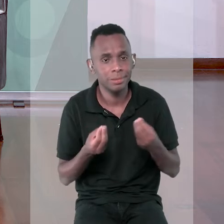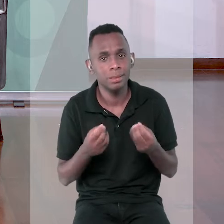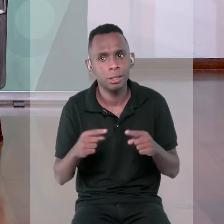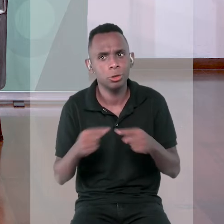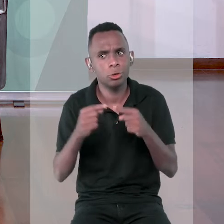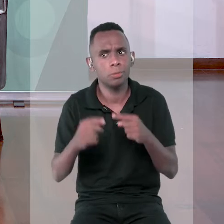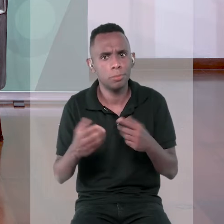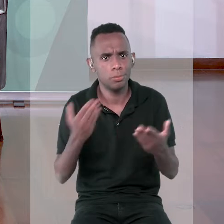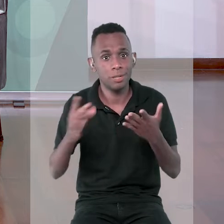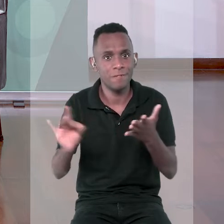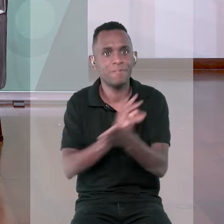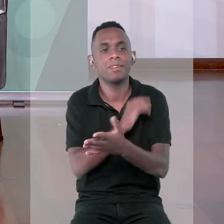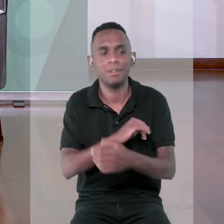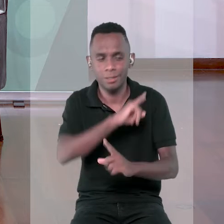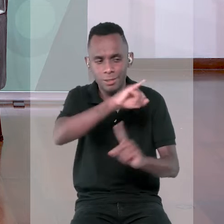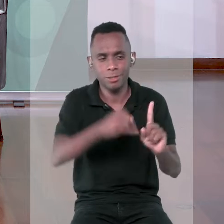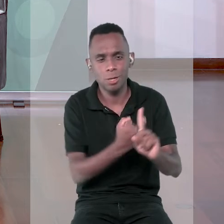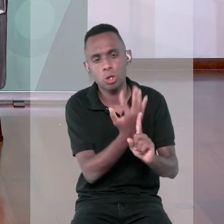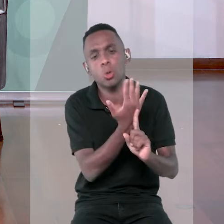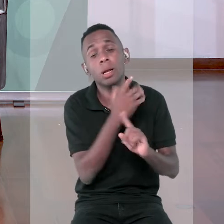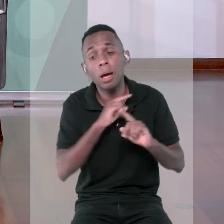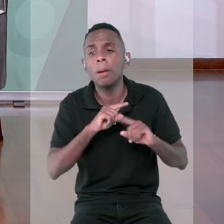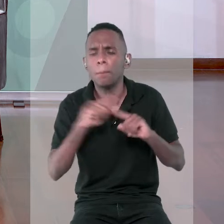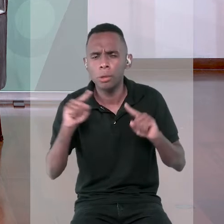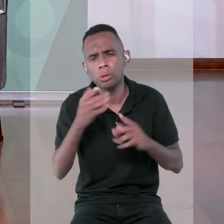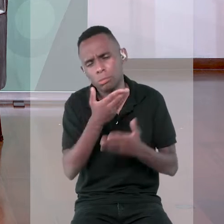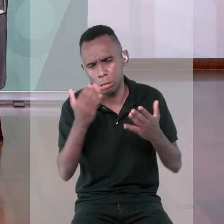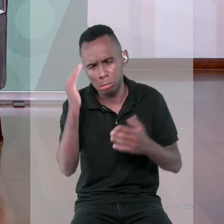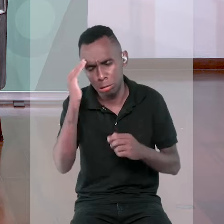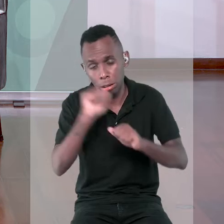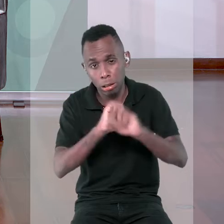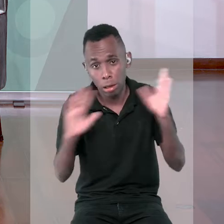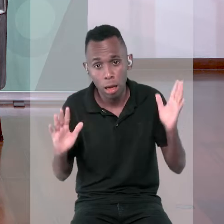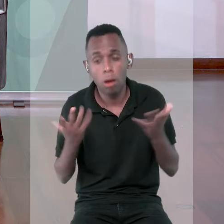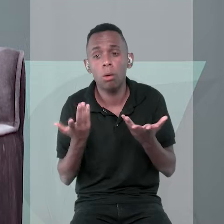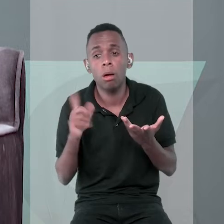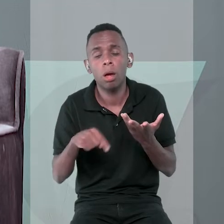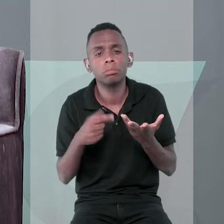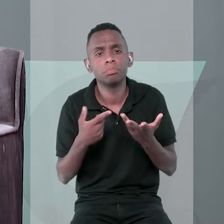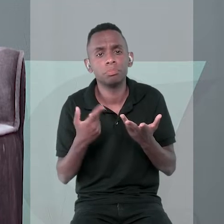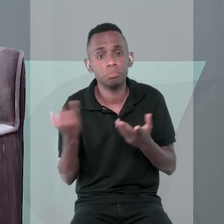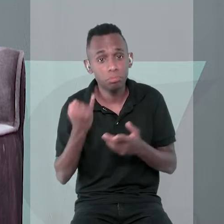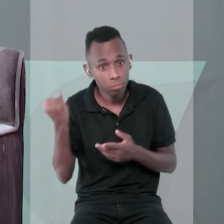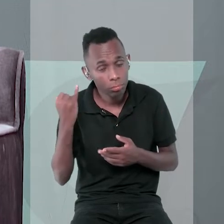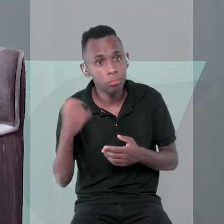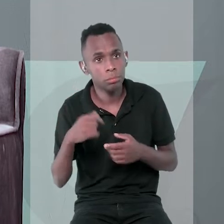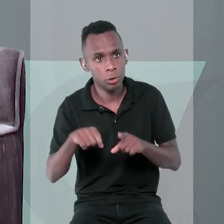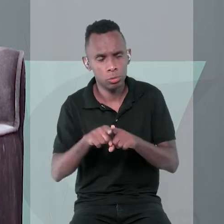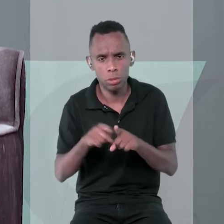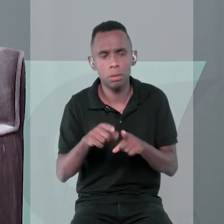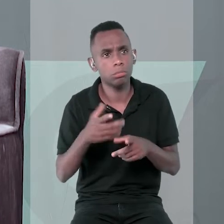Foi a vingança da Joana d'Arc, né? Você me chamou. Mas, para vocês terem ideia, assim, e isso que é muito vertiginoso, eu também